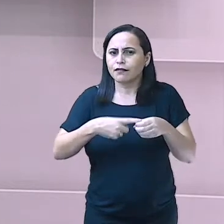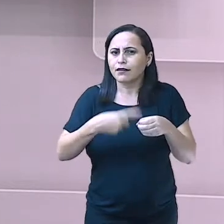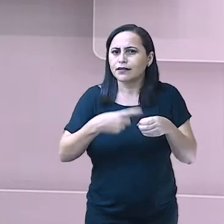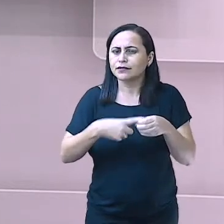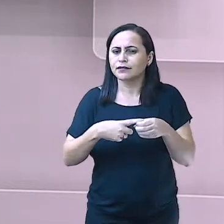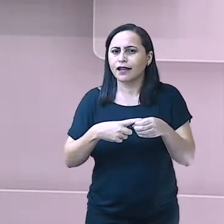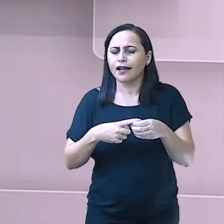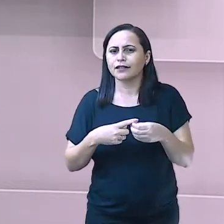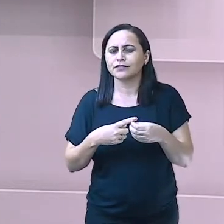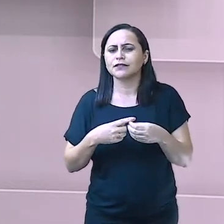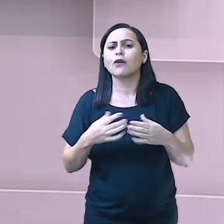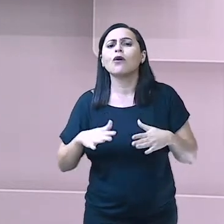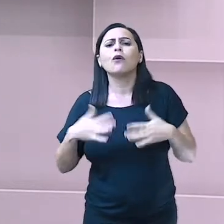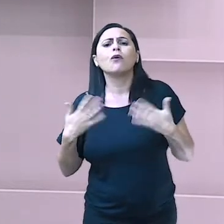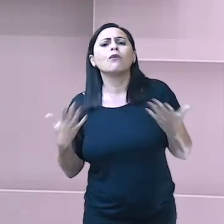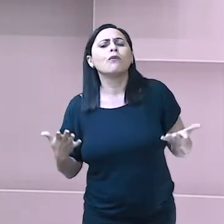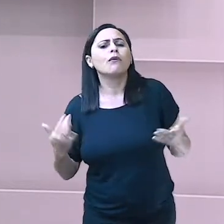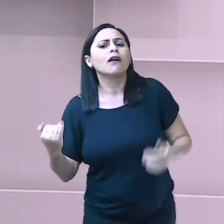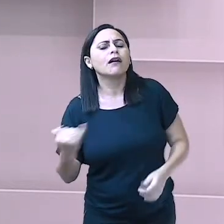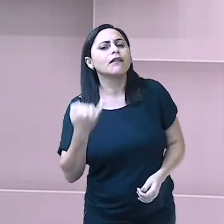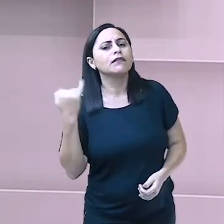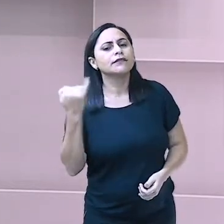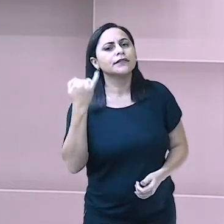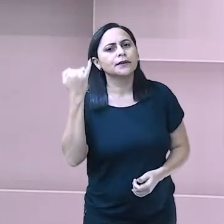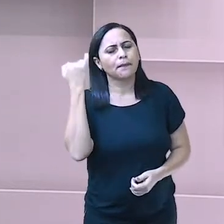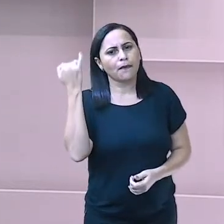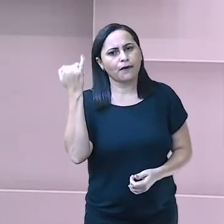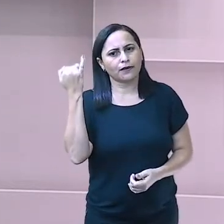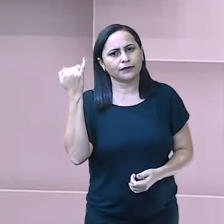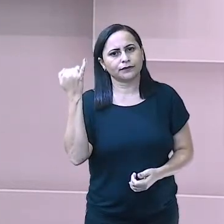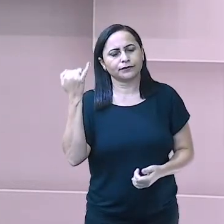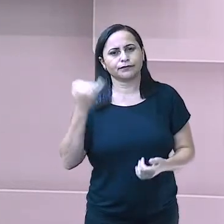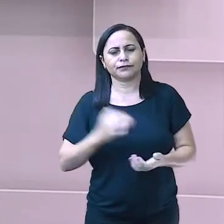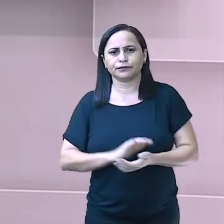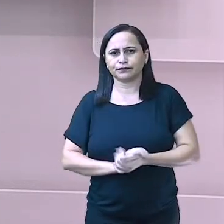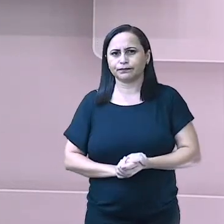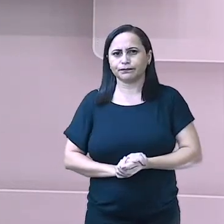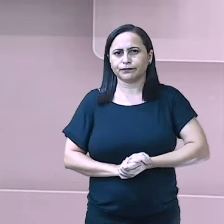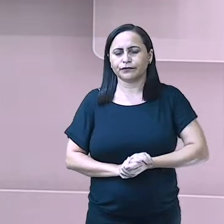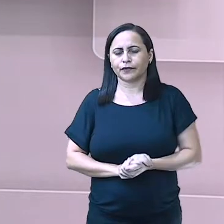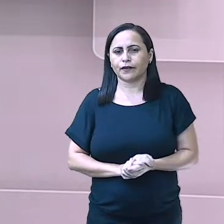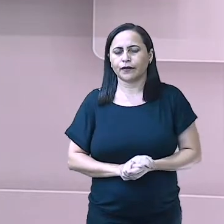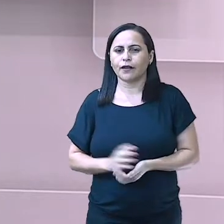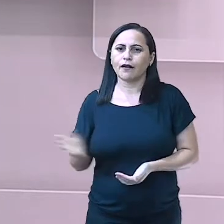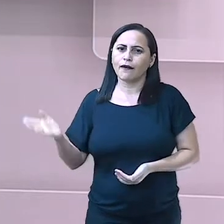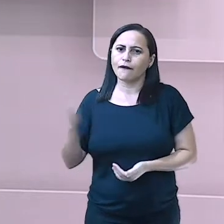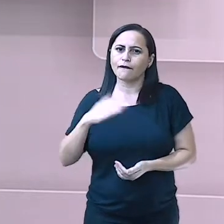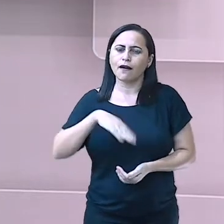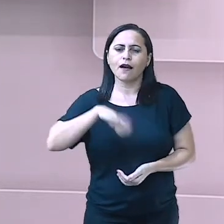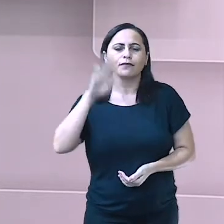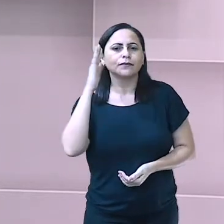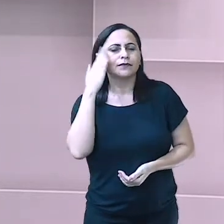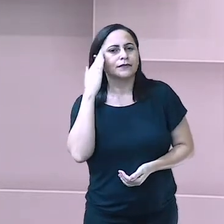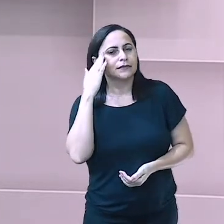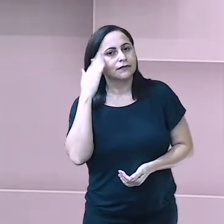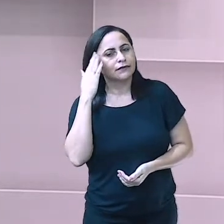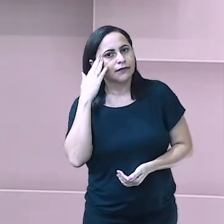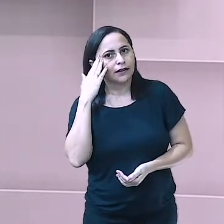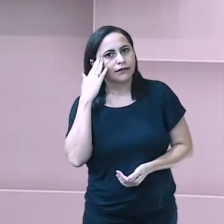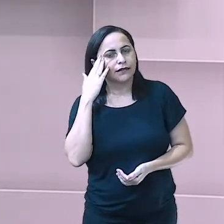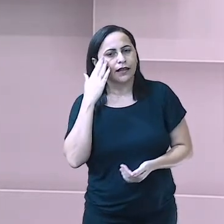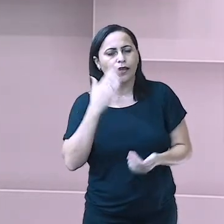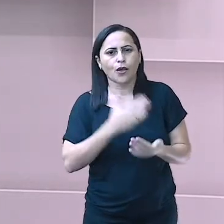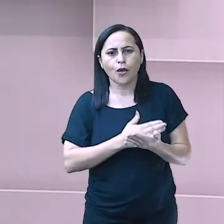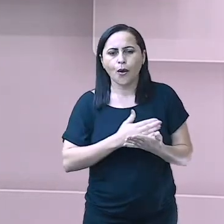importância para esses dois assuntos que se integram bastante? Então vamos analisar a partir também do